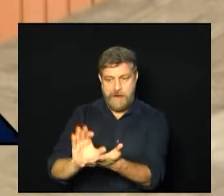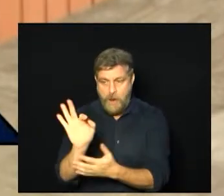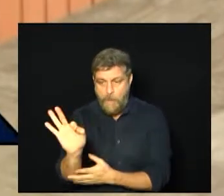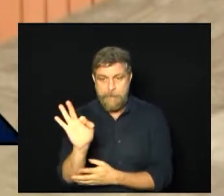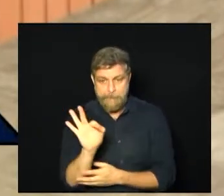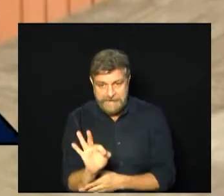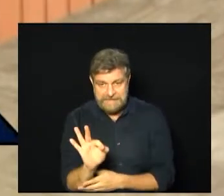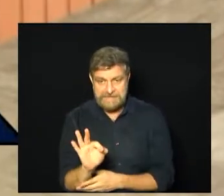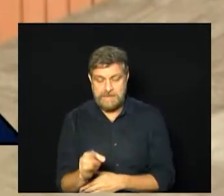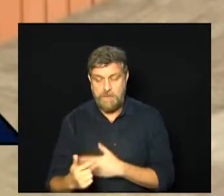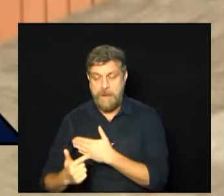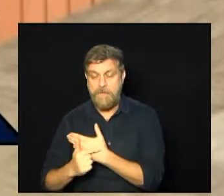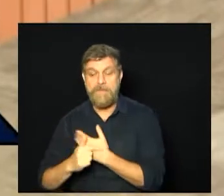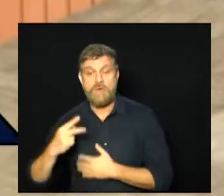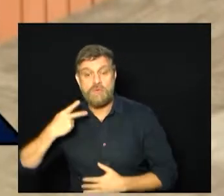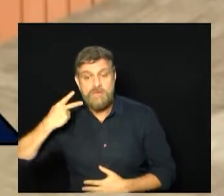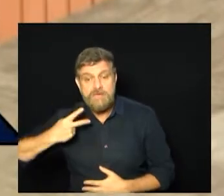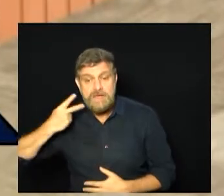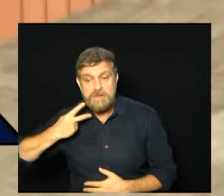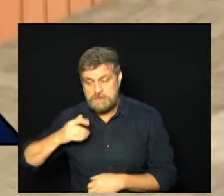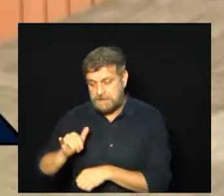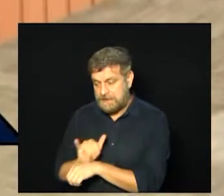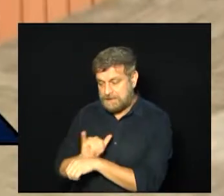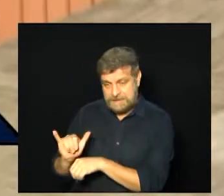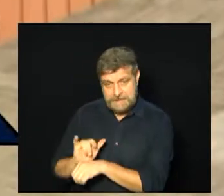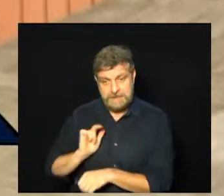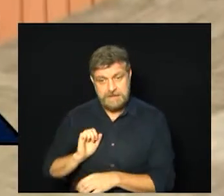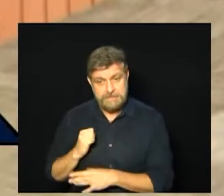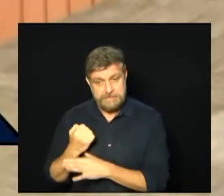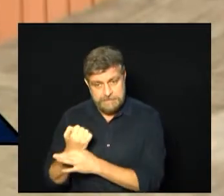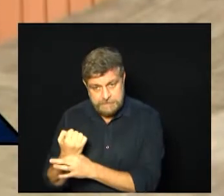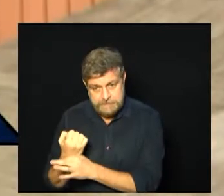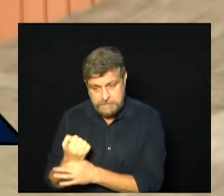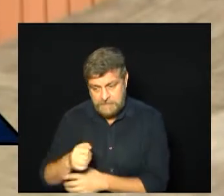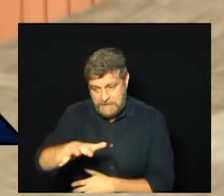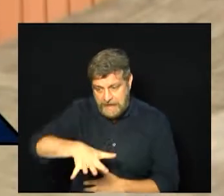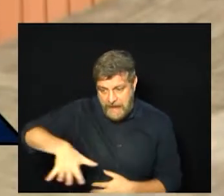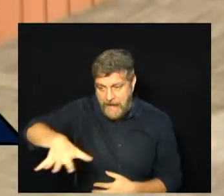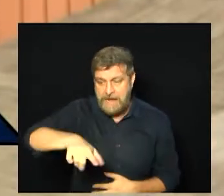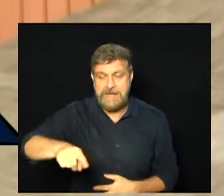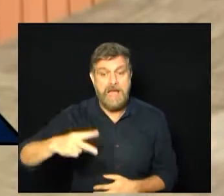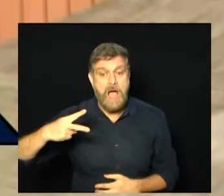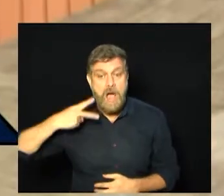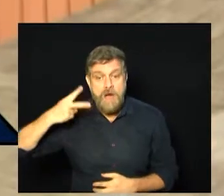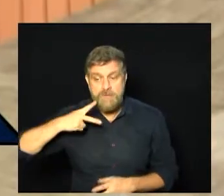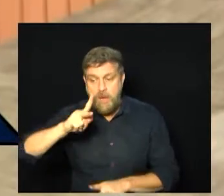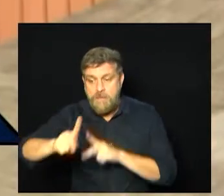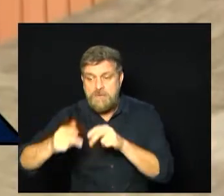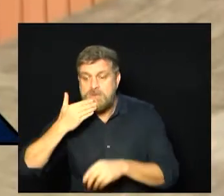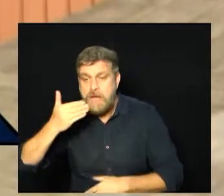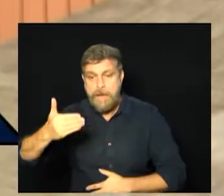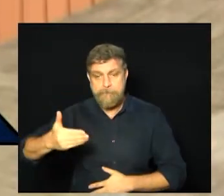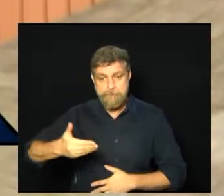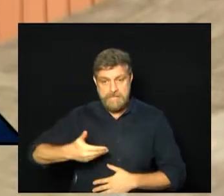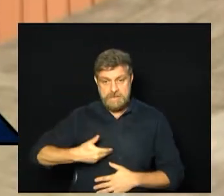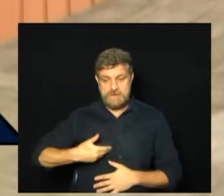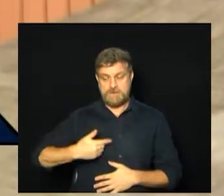lhe compete. É uma forma de garantir que aquela demanda que o vereador recebeu da população